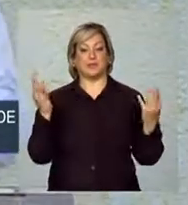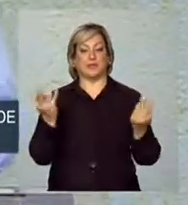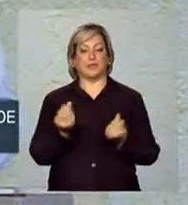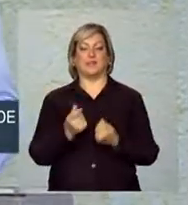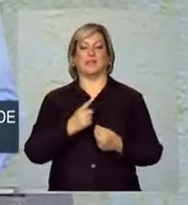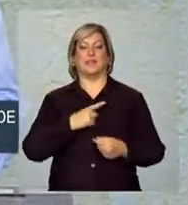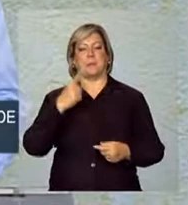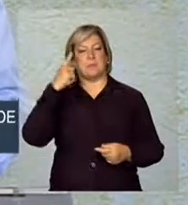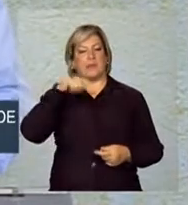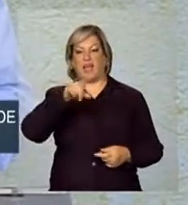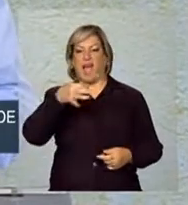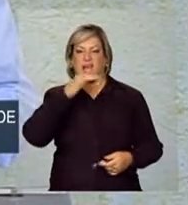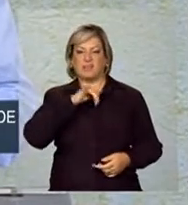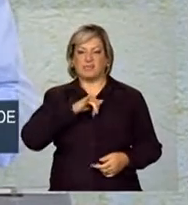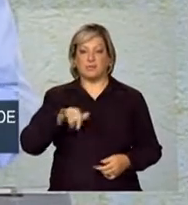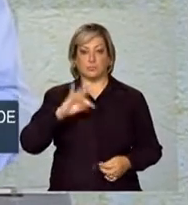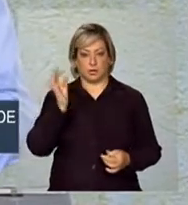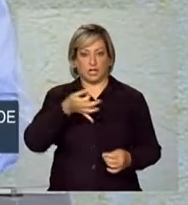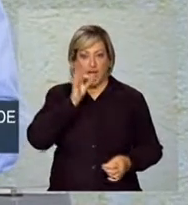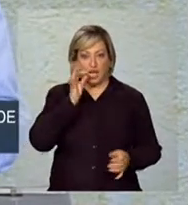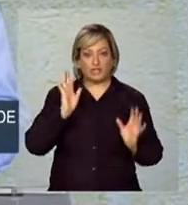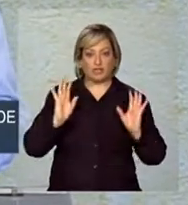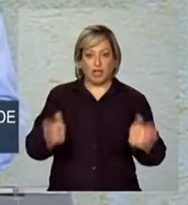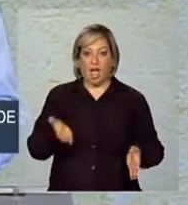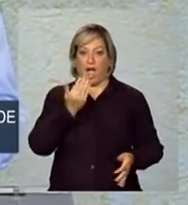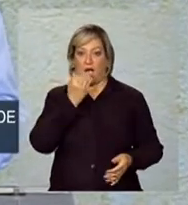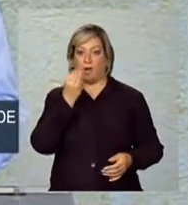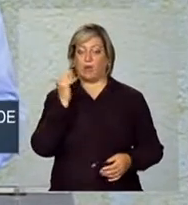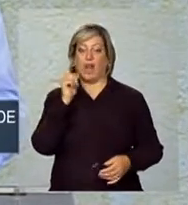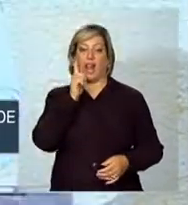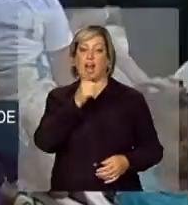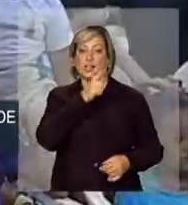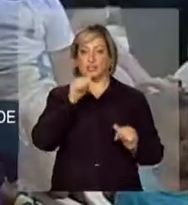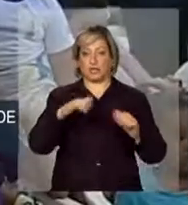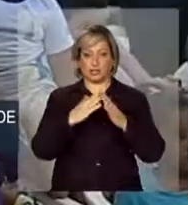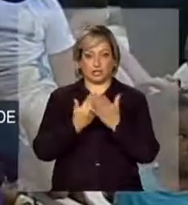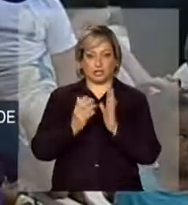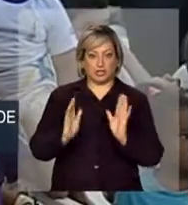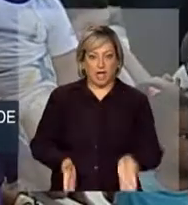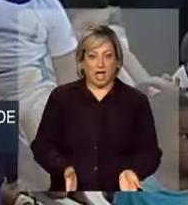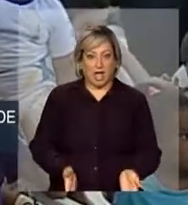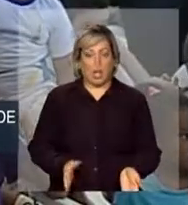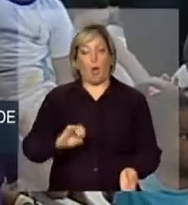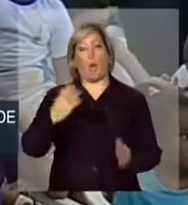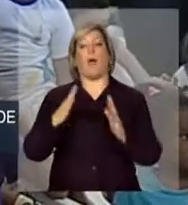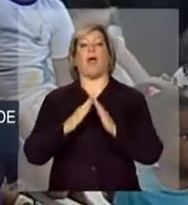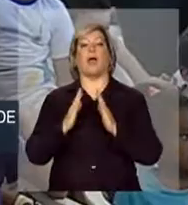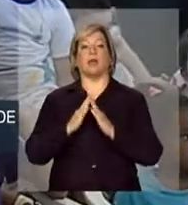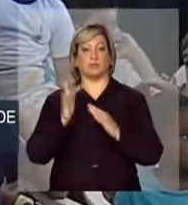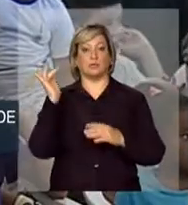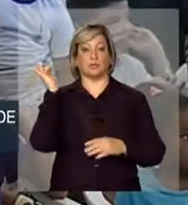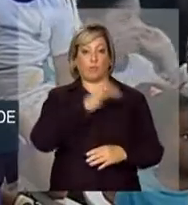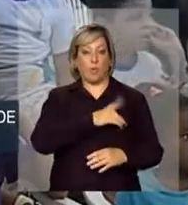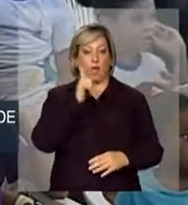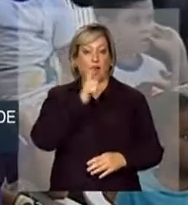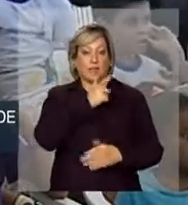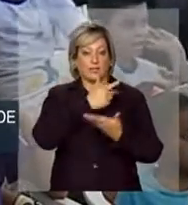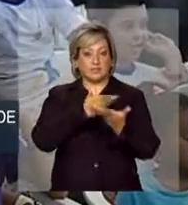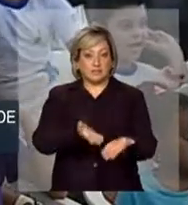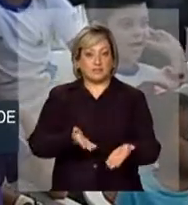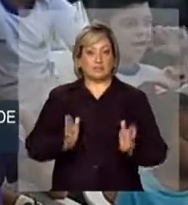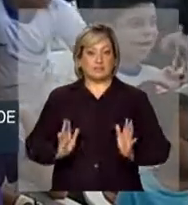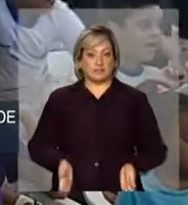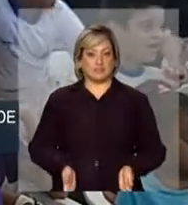que não tinha tomado café tomou tomou café aqui na escola ou não tomar café em casa Oi fala gostoso café